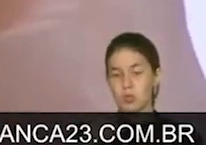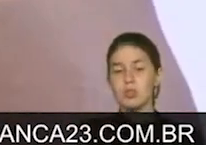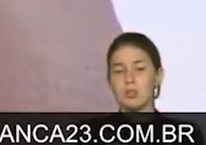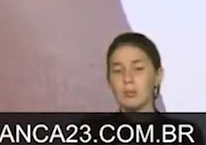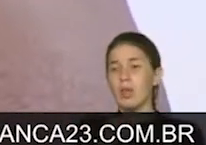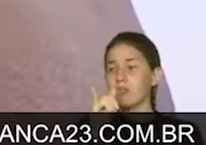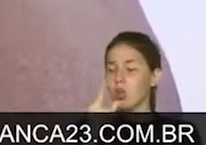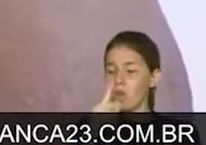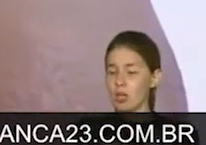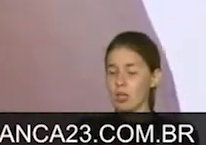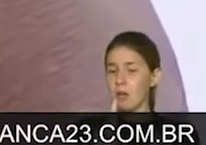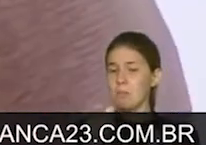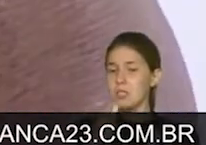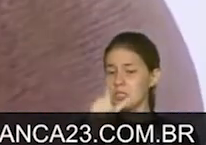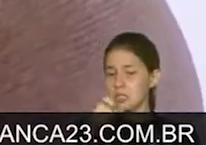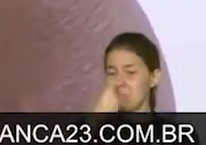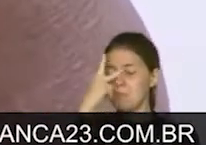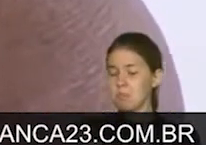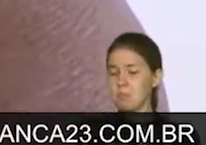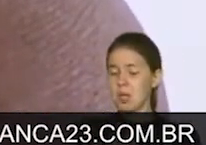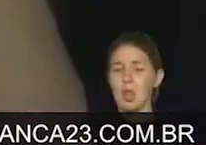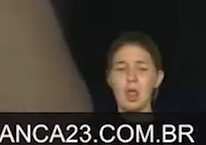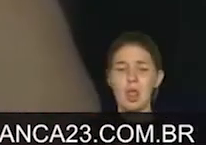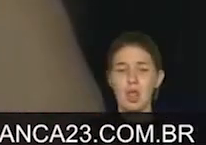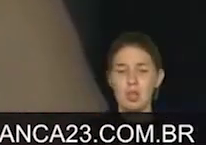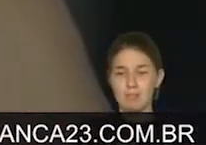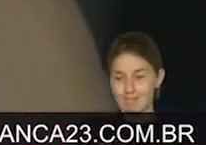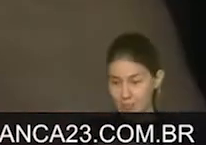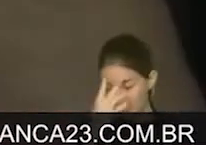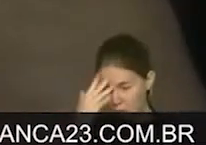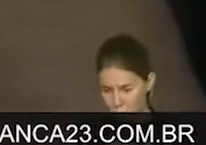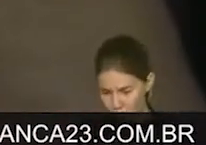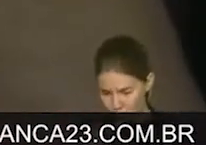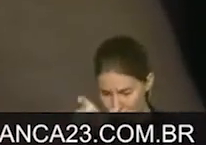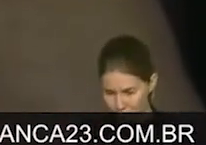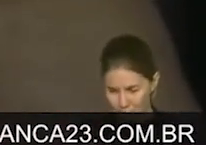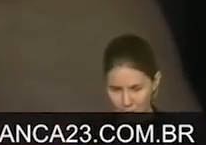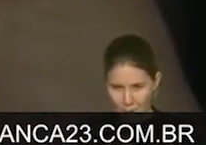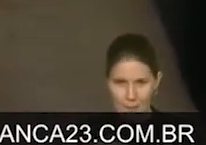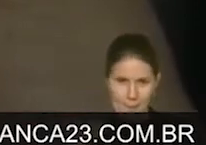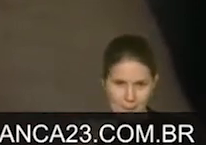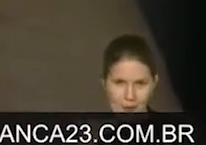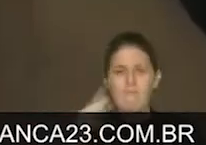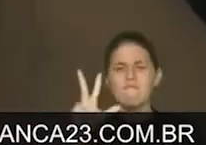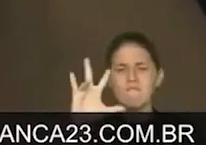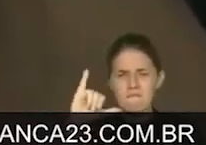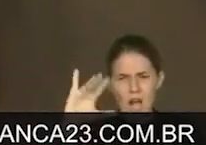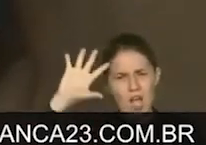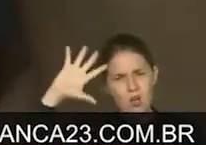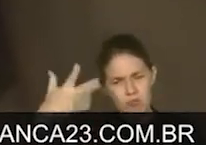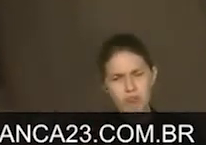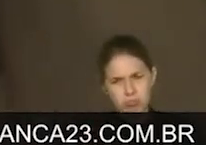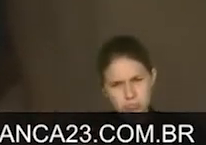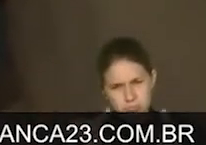que recebeu esse Pix por engano. A própria instituição financeira, ela vai tomar as providências para